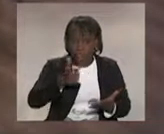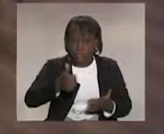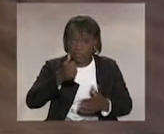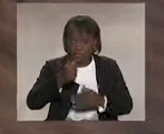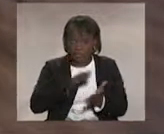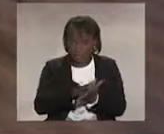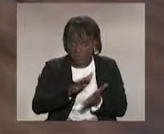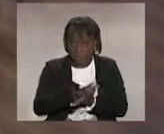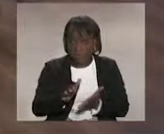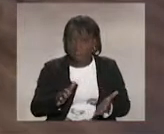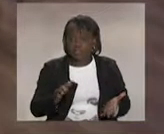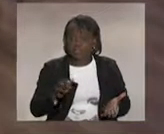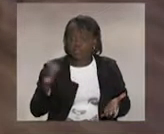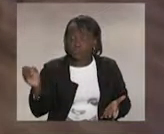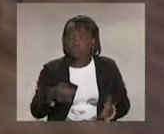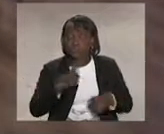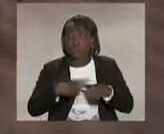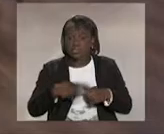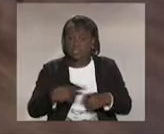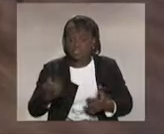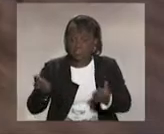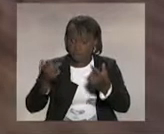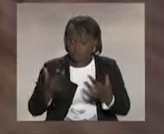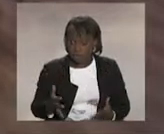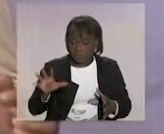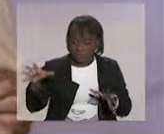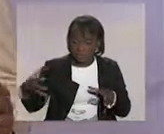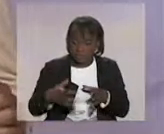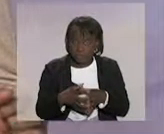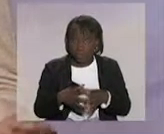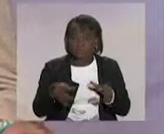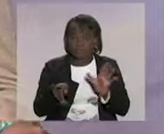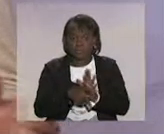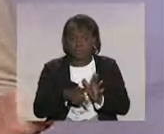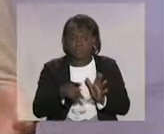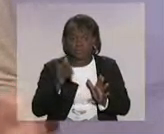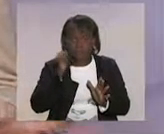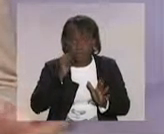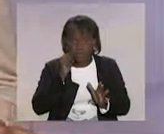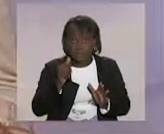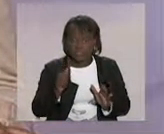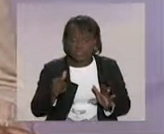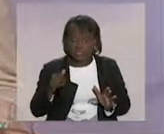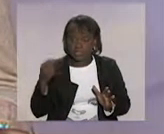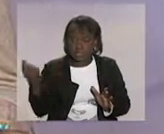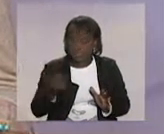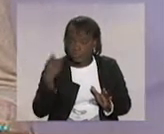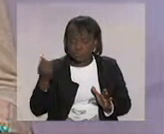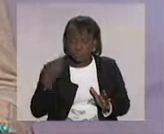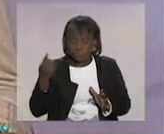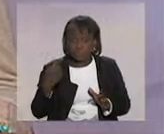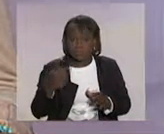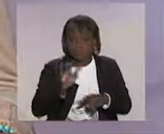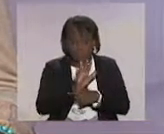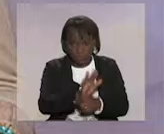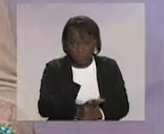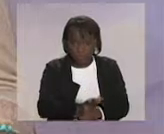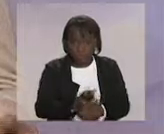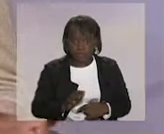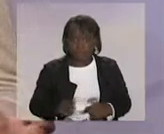11ª edição do dossiê foi inclusive inovadora porque trouxe, né, um grupo específico que eram mulheres